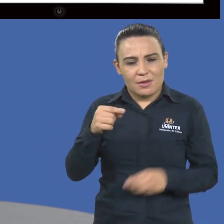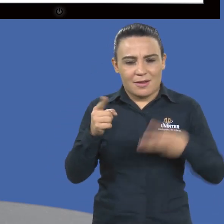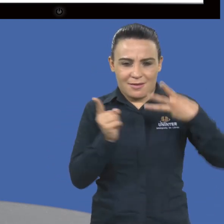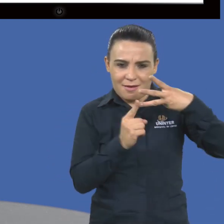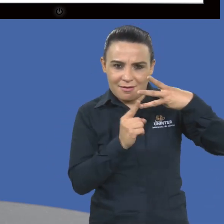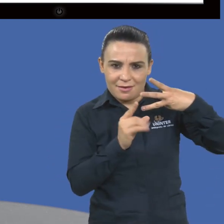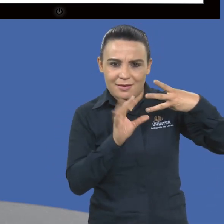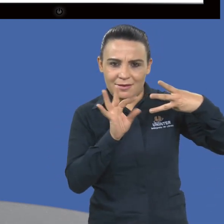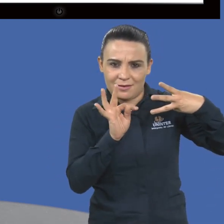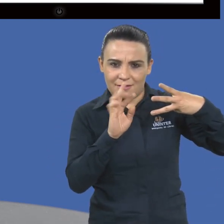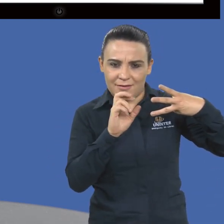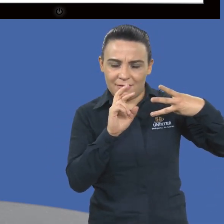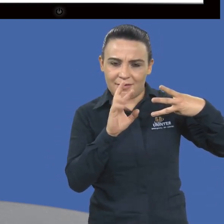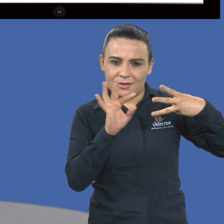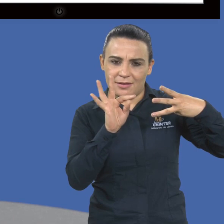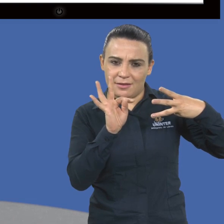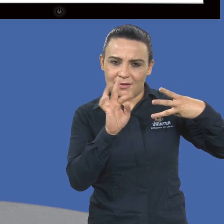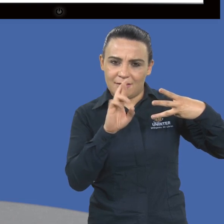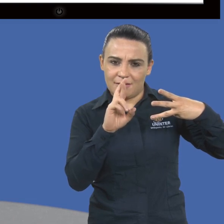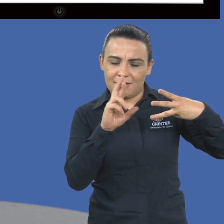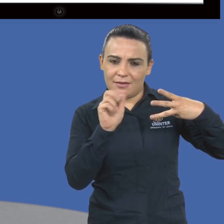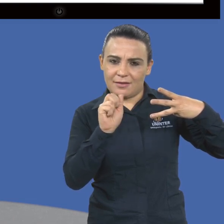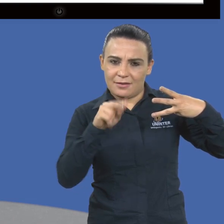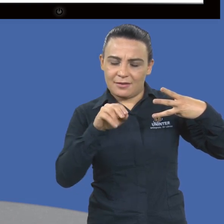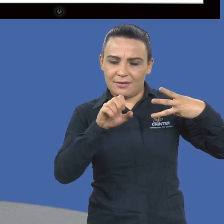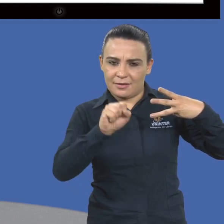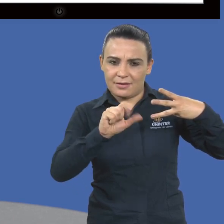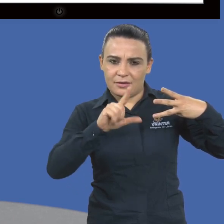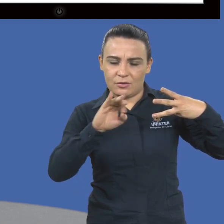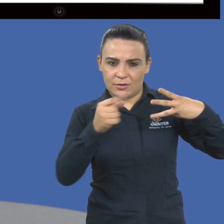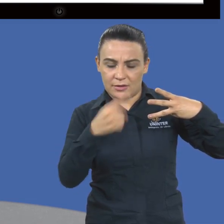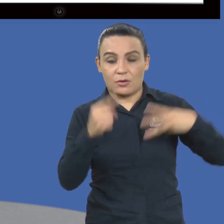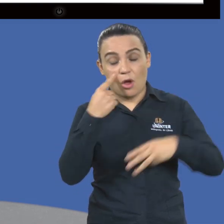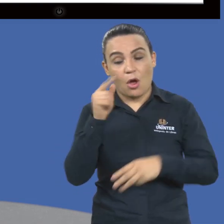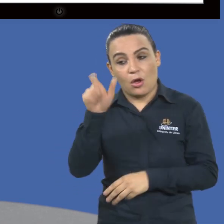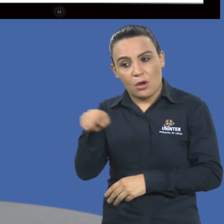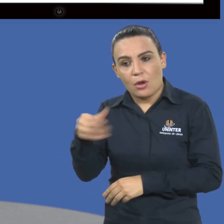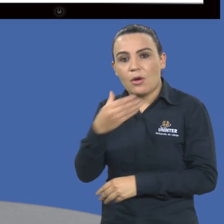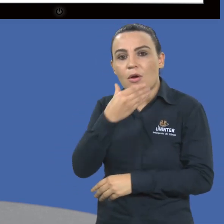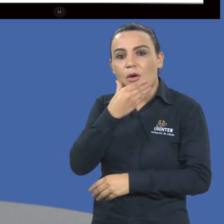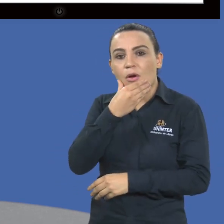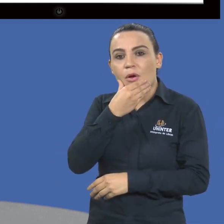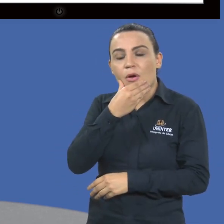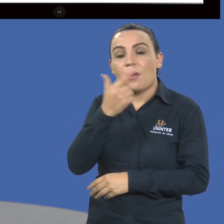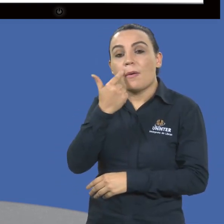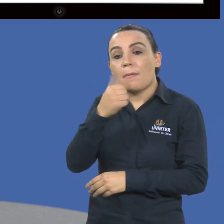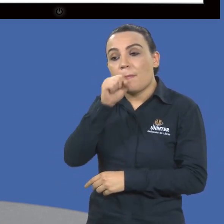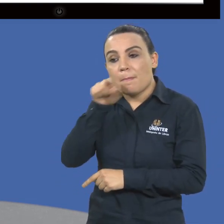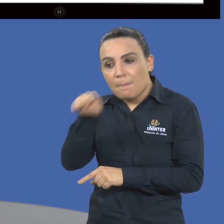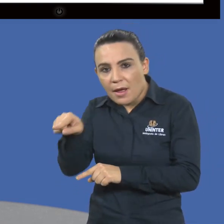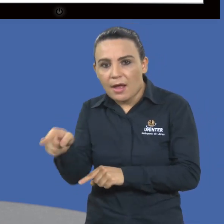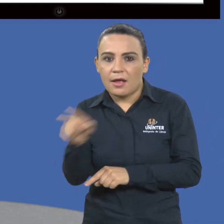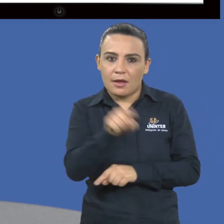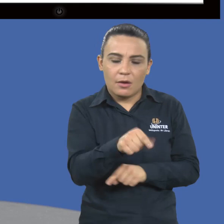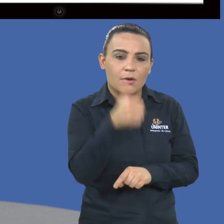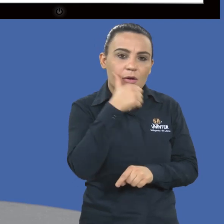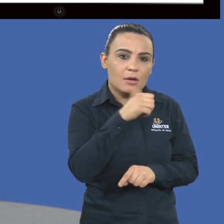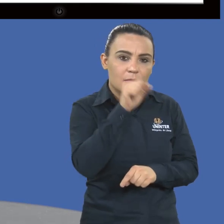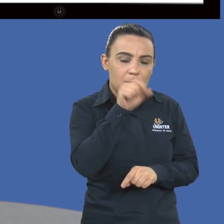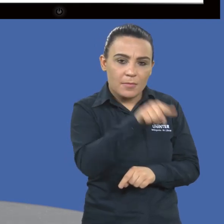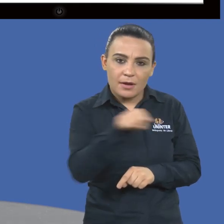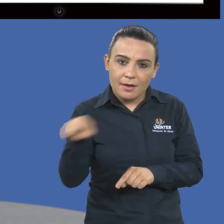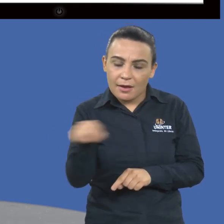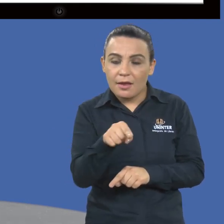tem a translocação, um dos elementos do casal, seja o pai ou a mãe, tem